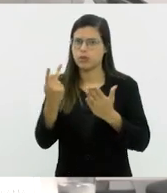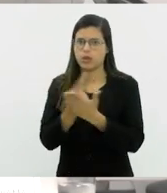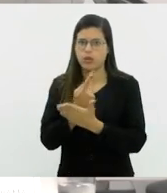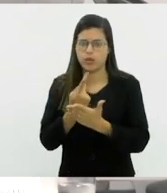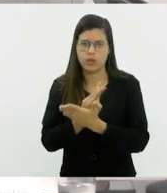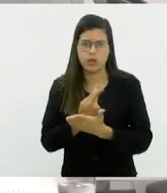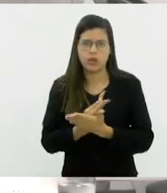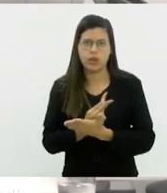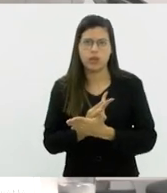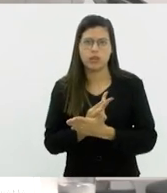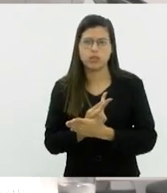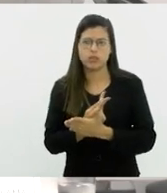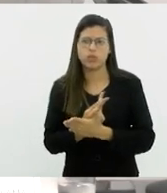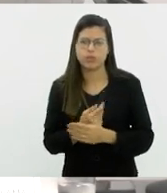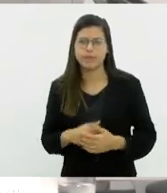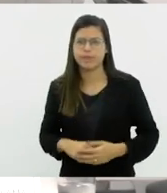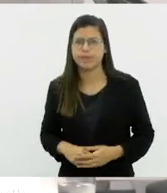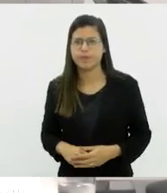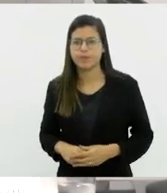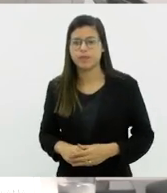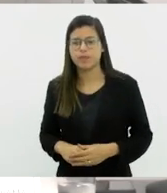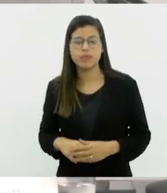aqui para me corrigir, né?